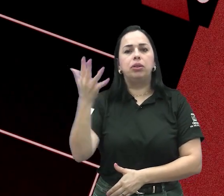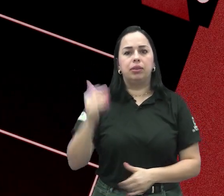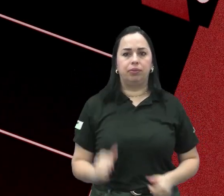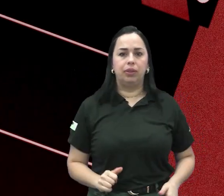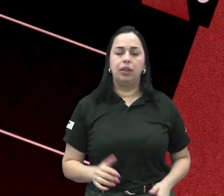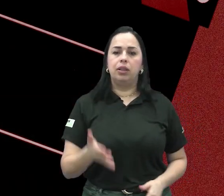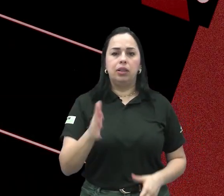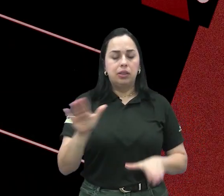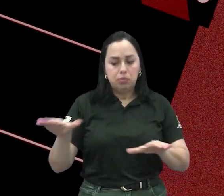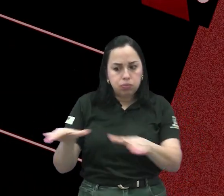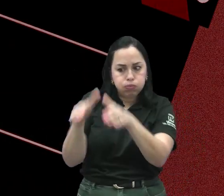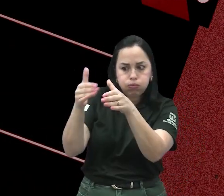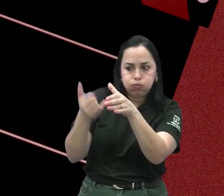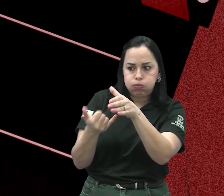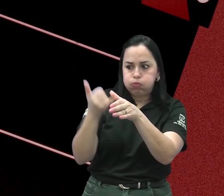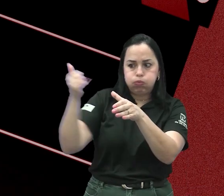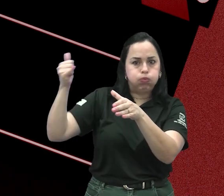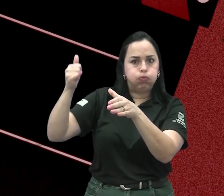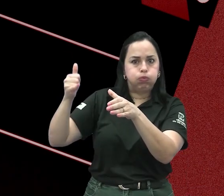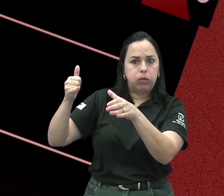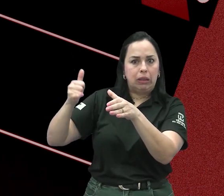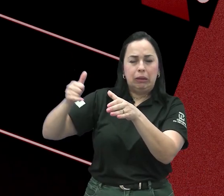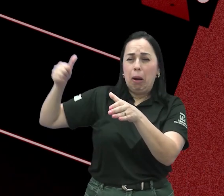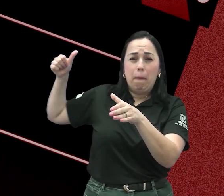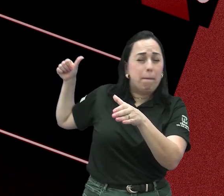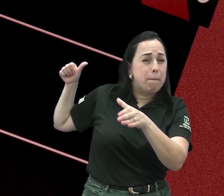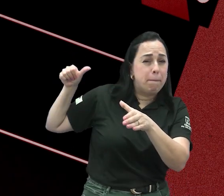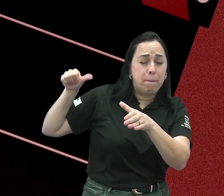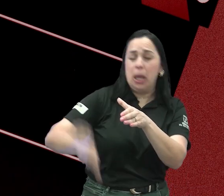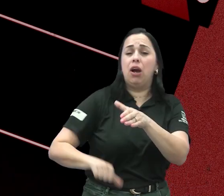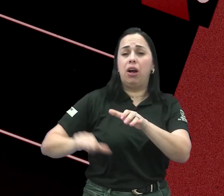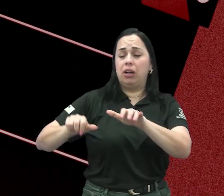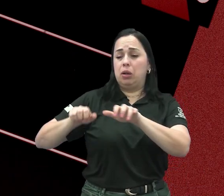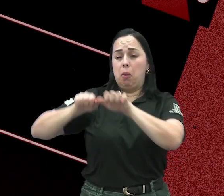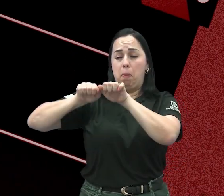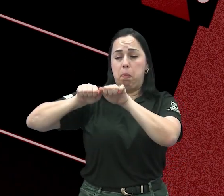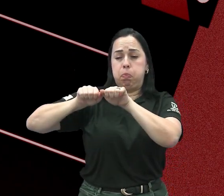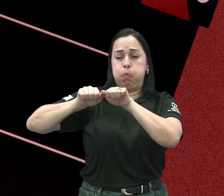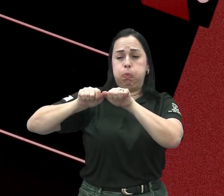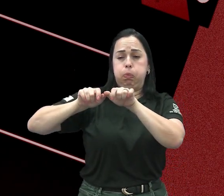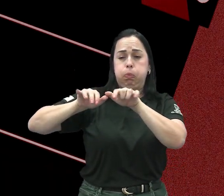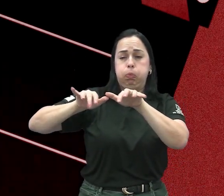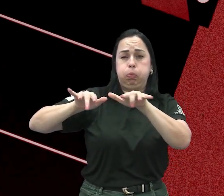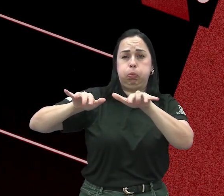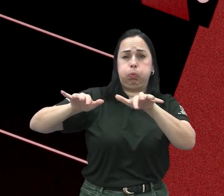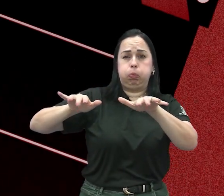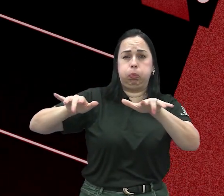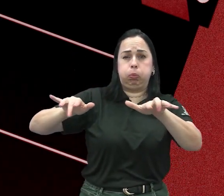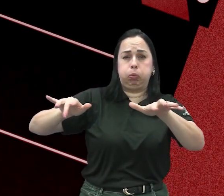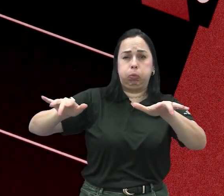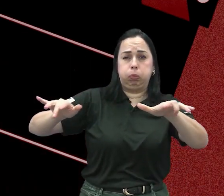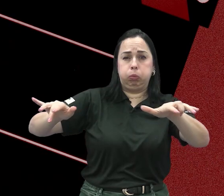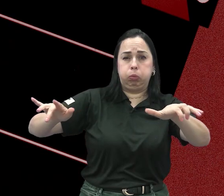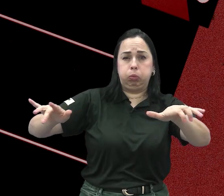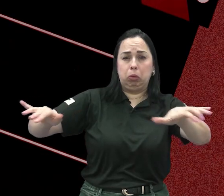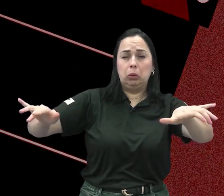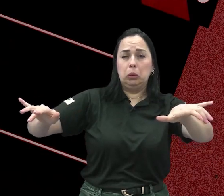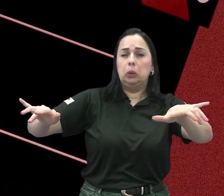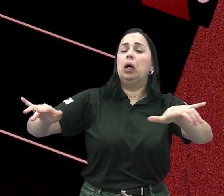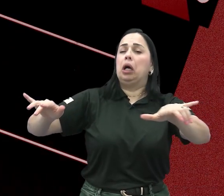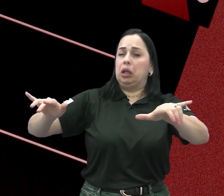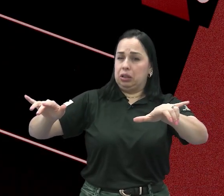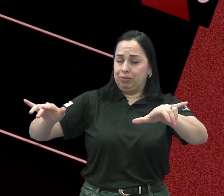desastre nuclear de Chernobyl foi o pior da história, liberando 400 vezes mais